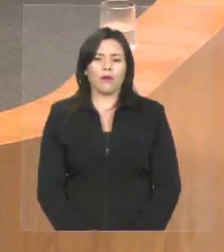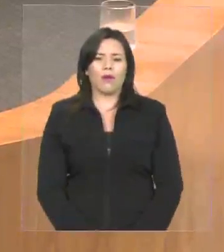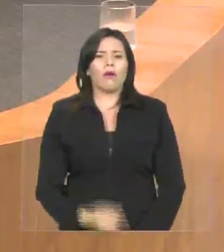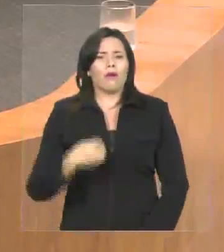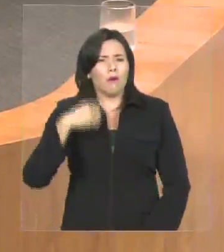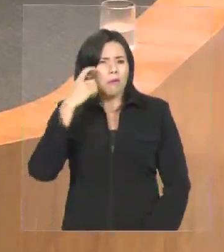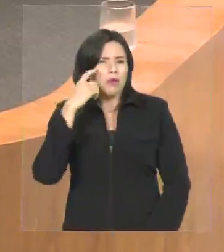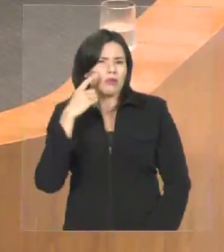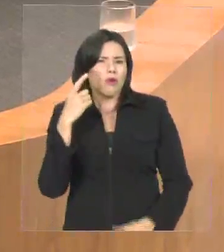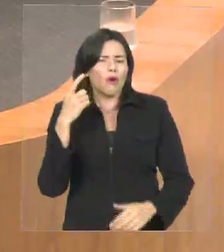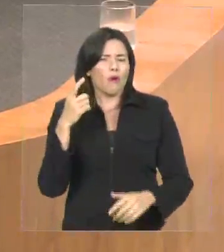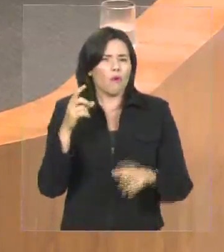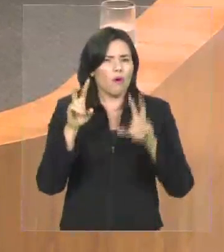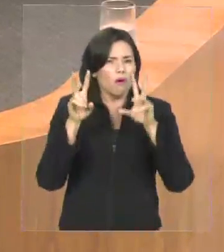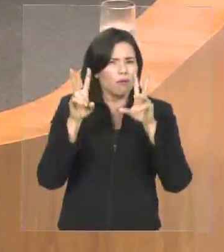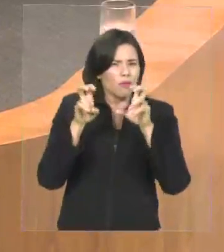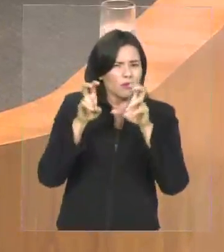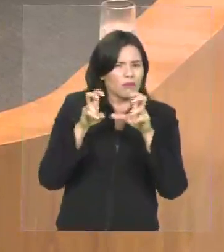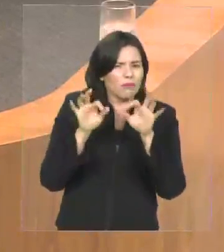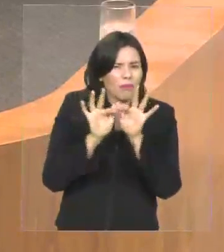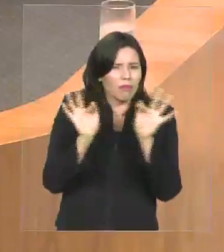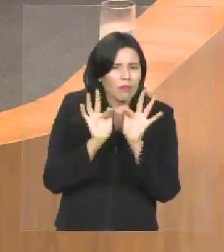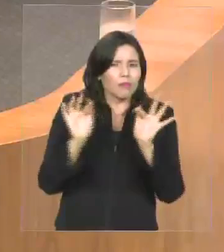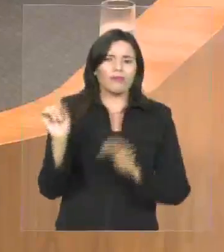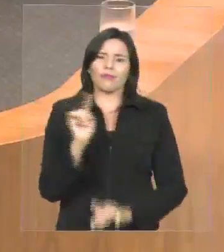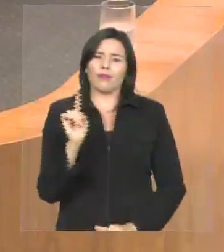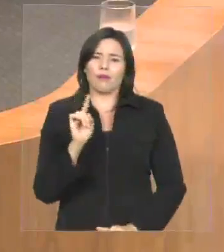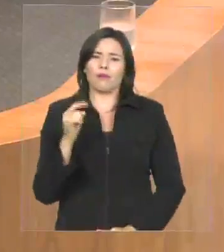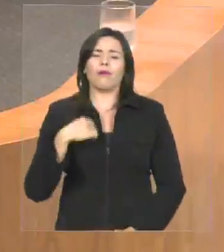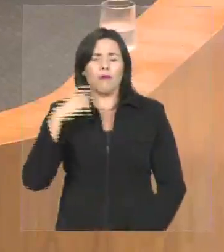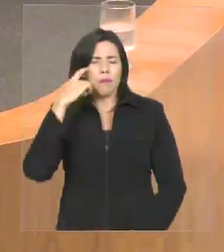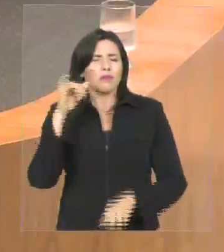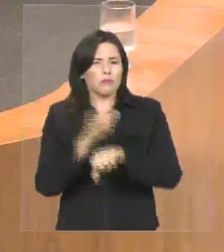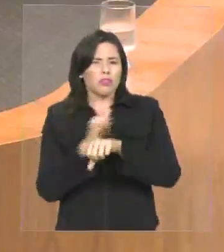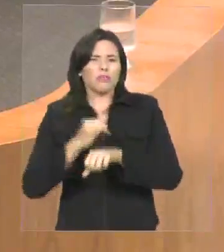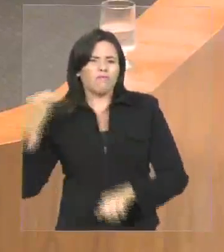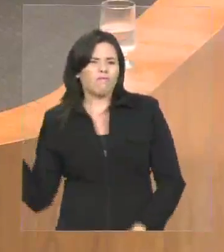fundamental e estratégico para o Estado do Maranhão. Senhor presidente, era isso. Muito obrigado.